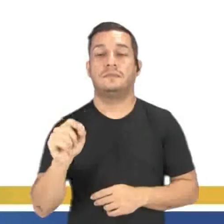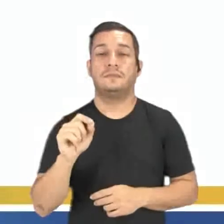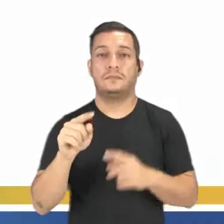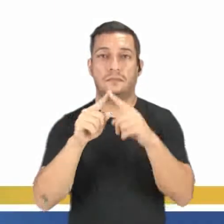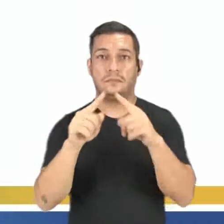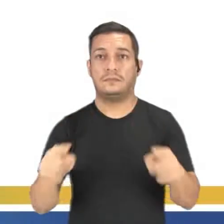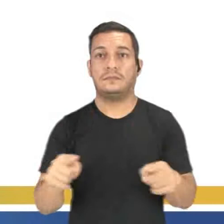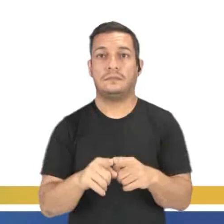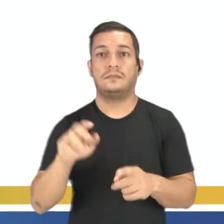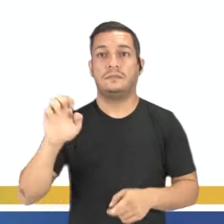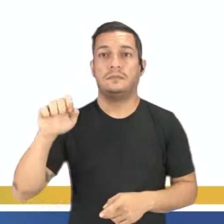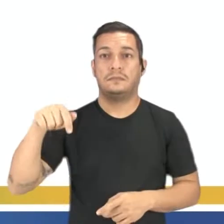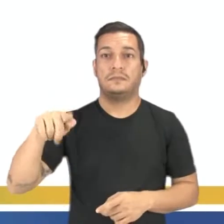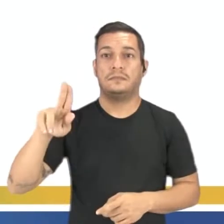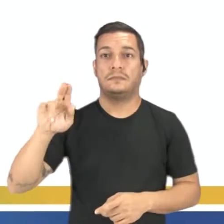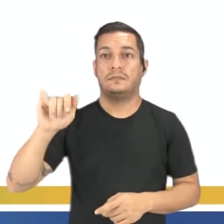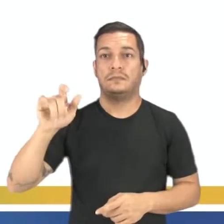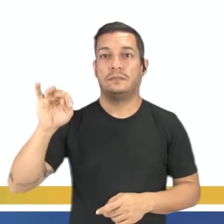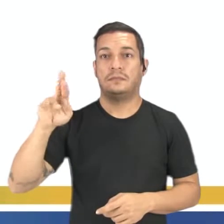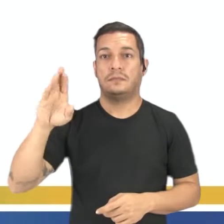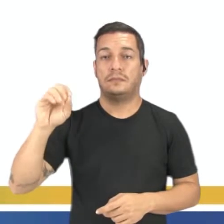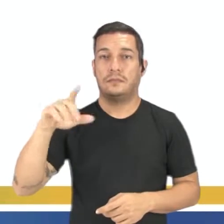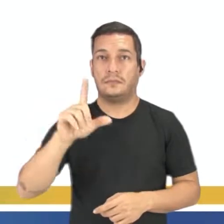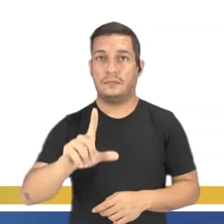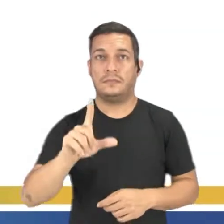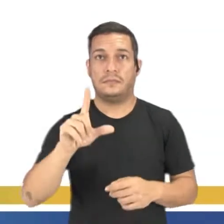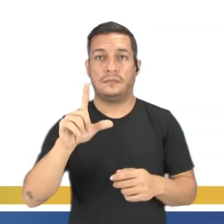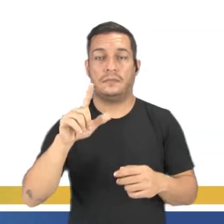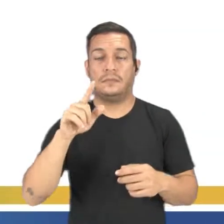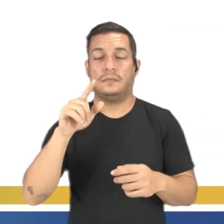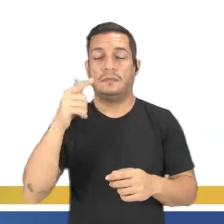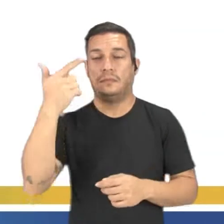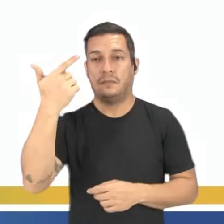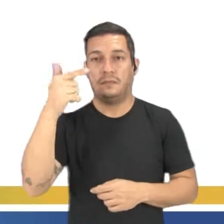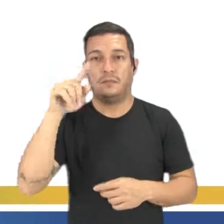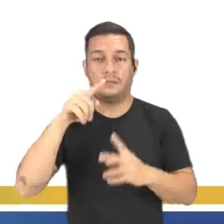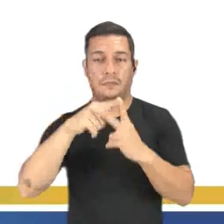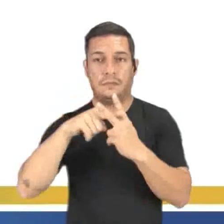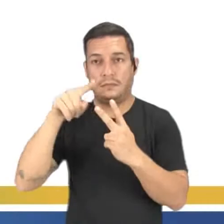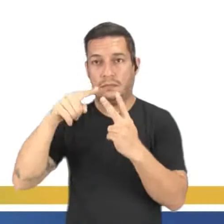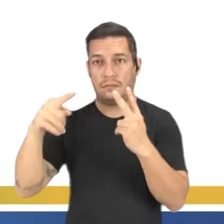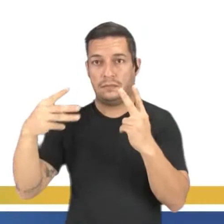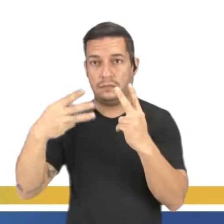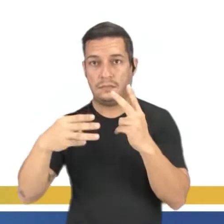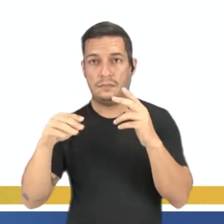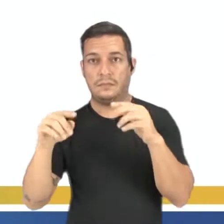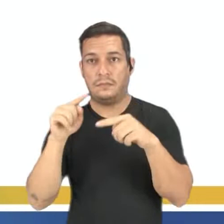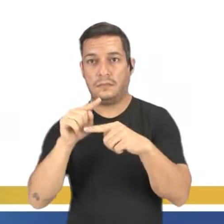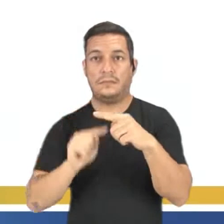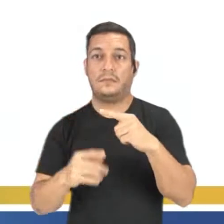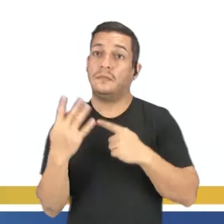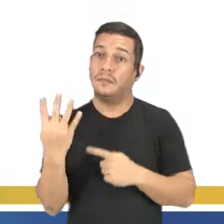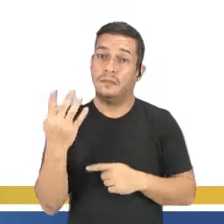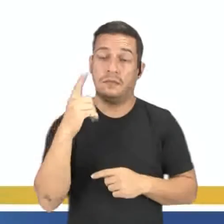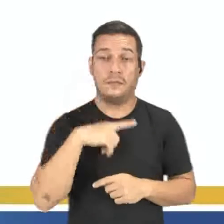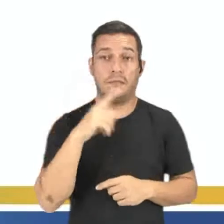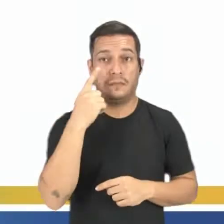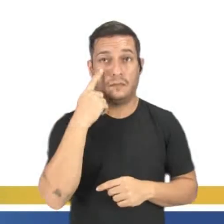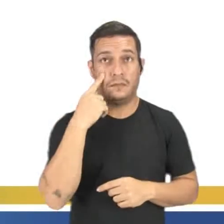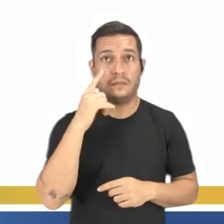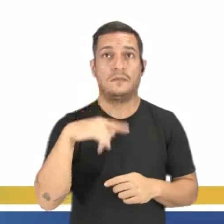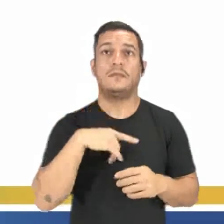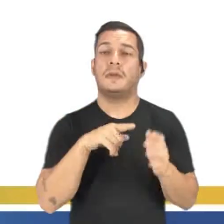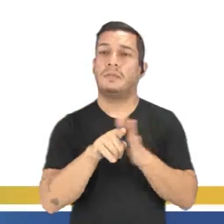do triângulo equilátero, que é L ao quadrado raiz de 3 sobre 4? Tendo em vista que aqui na questão ele